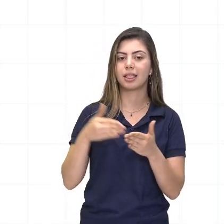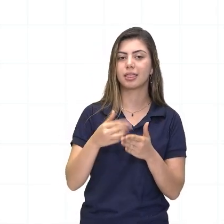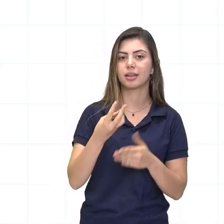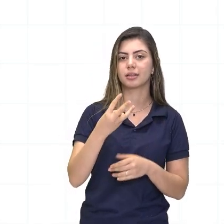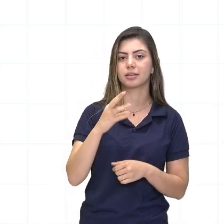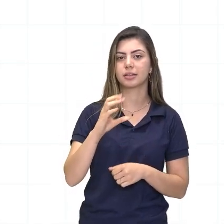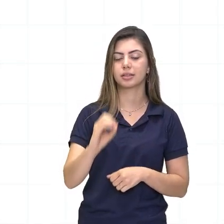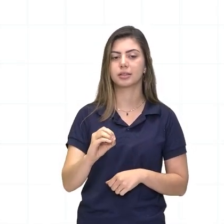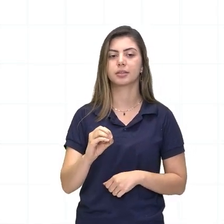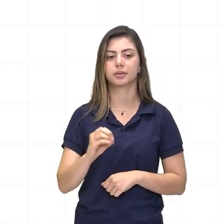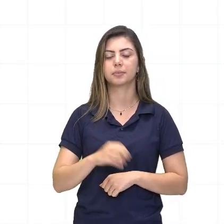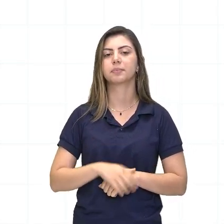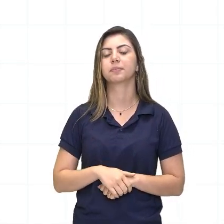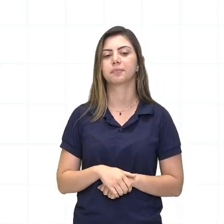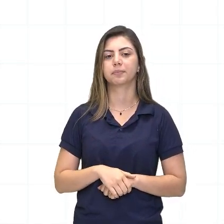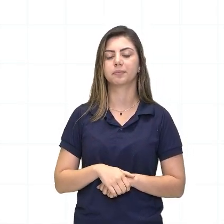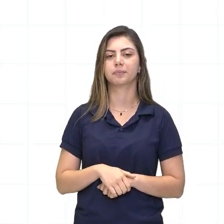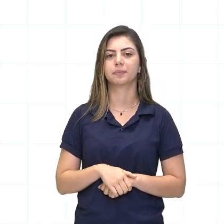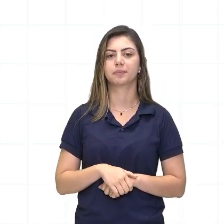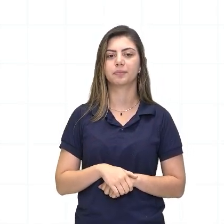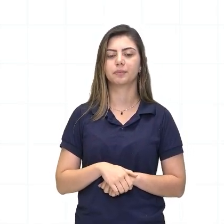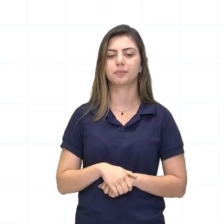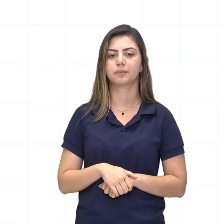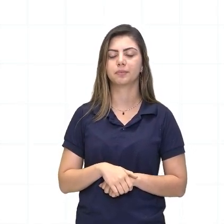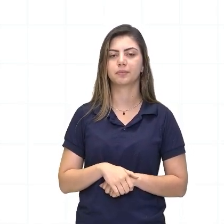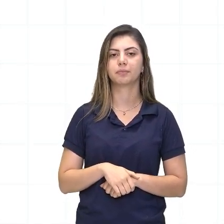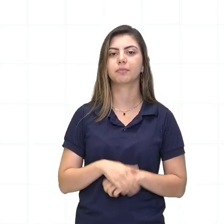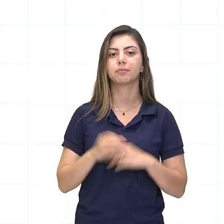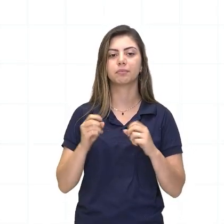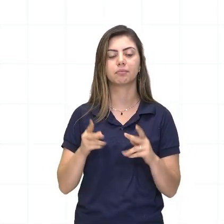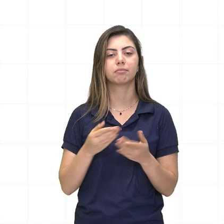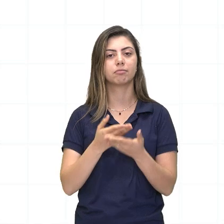linha 30, ok? E aí, você vai